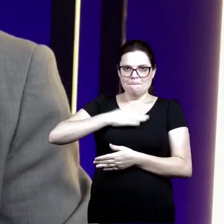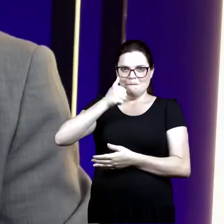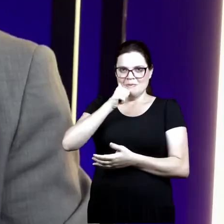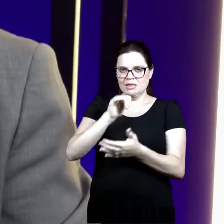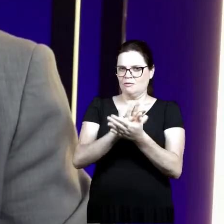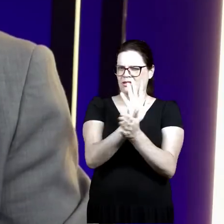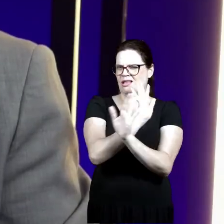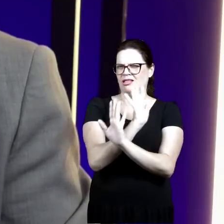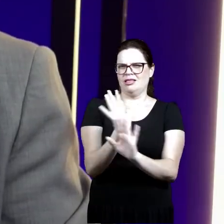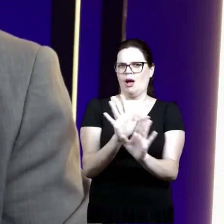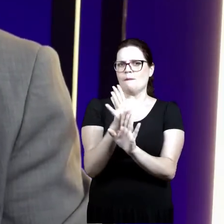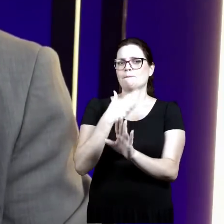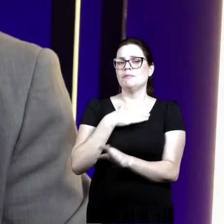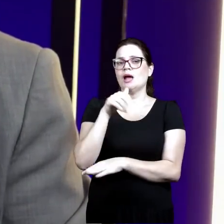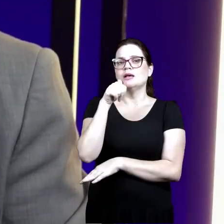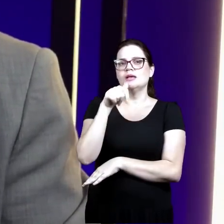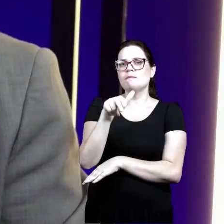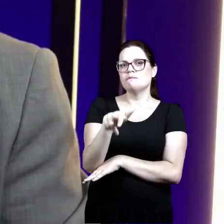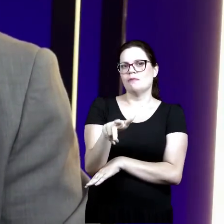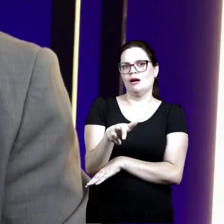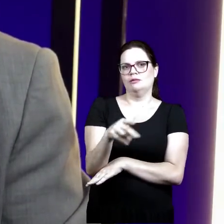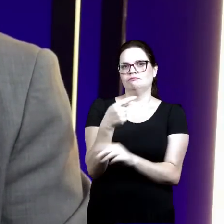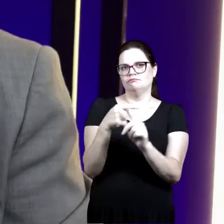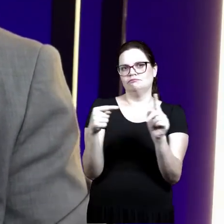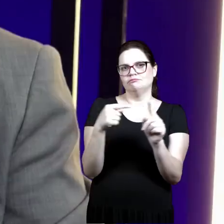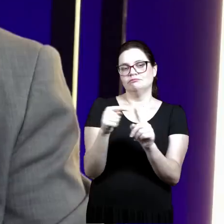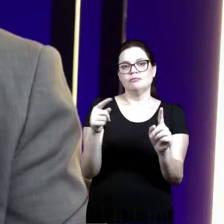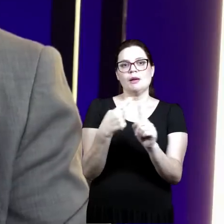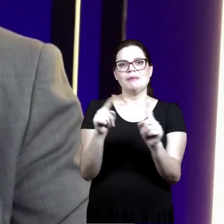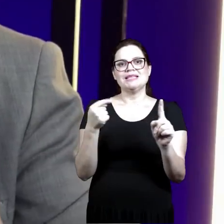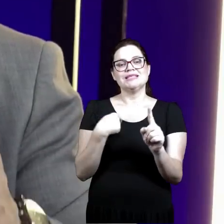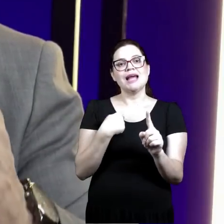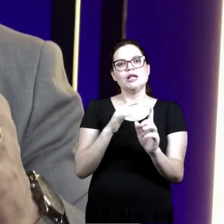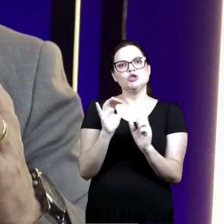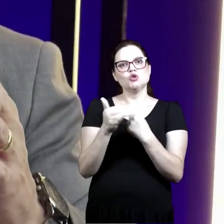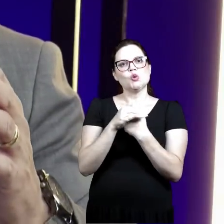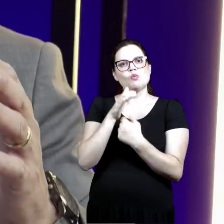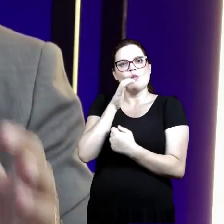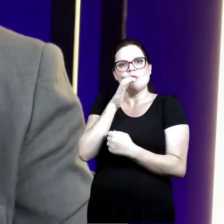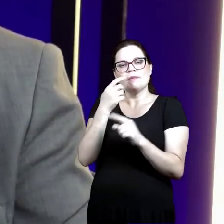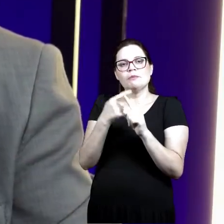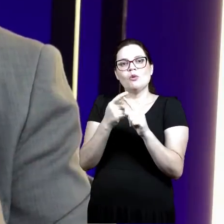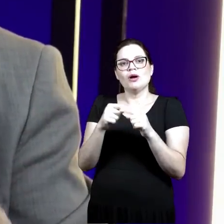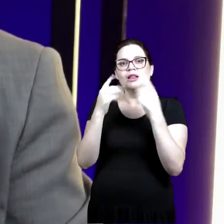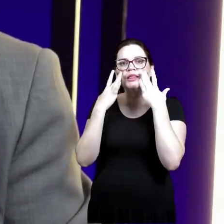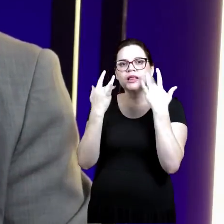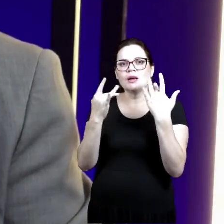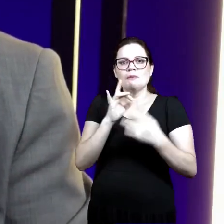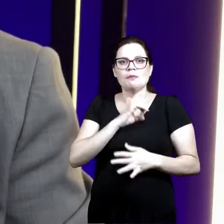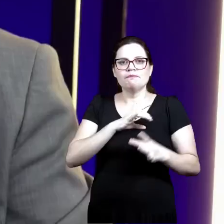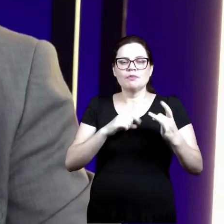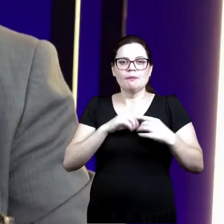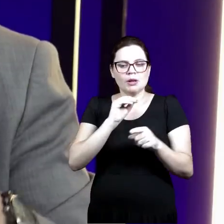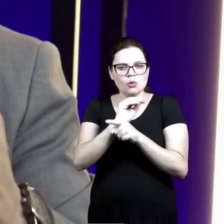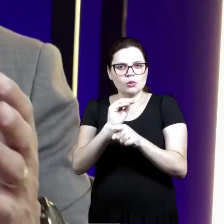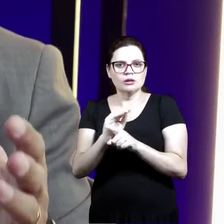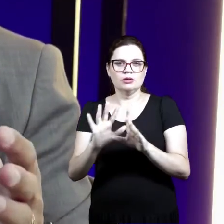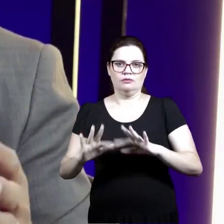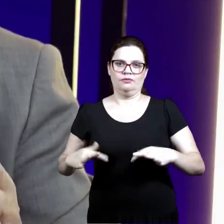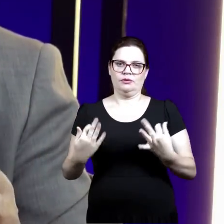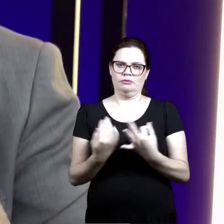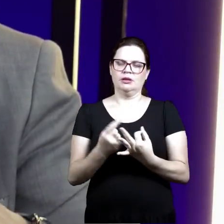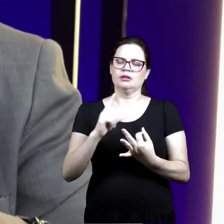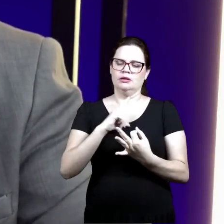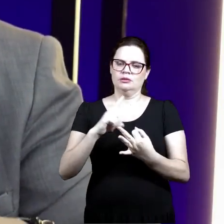uma meia-irmã, era uma parente, mas ele oculta isso até por temor, né? Para resguardar e proteger a família. Há toda